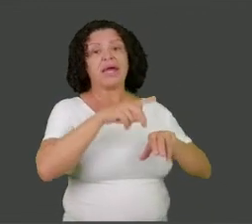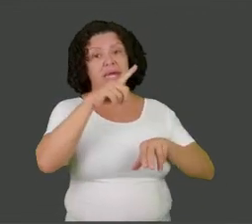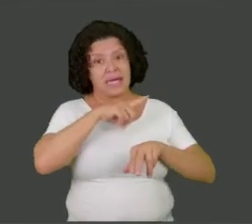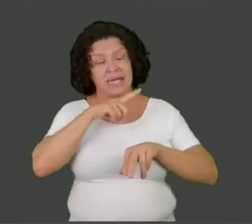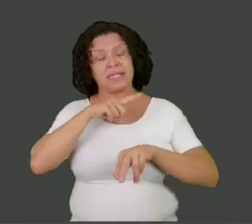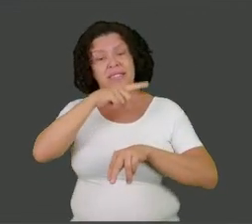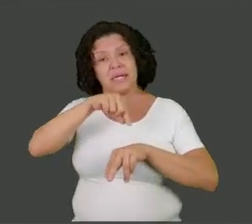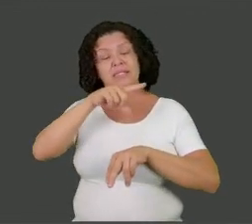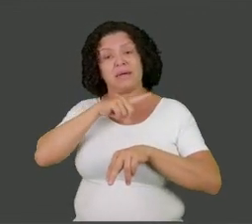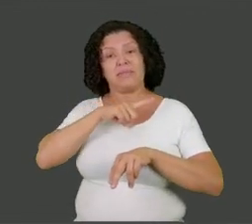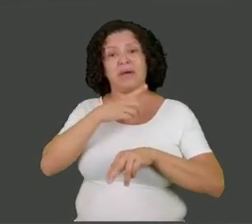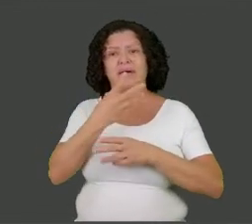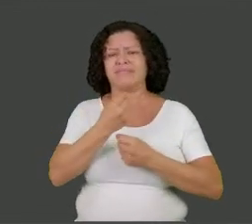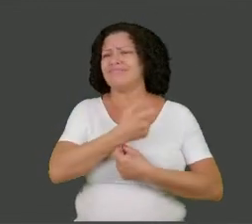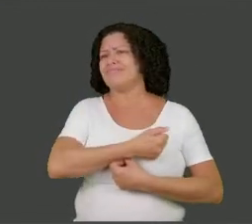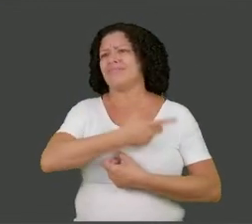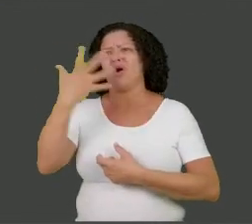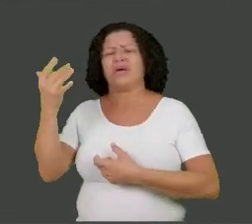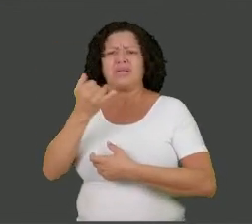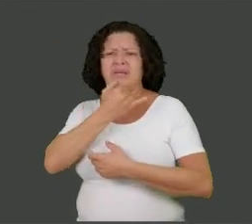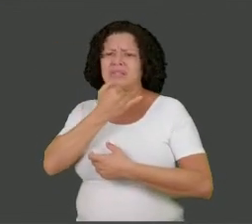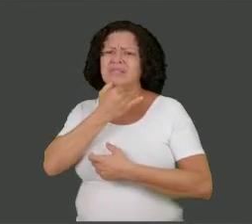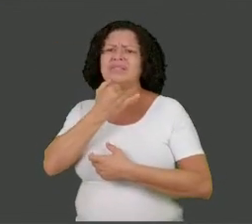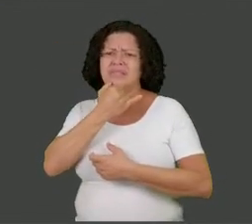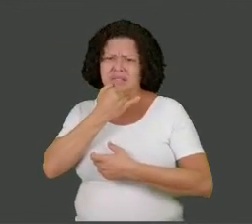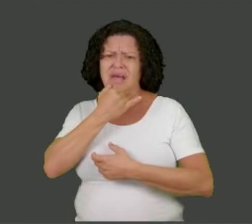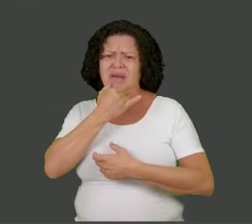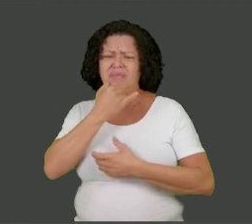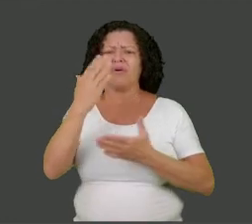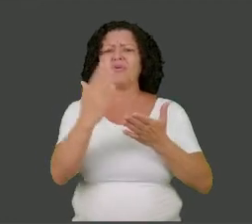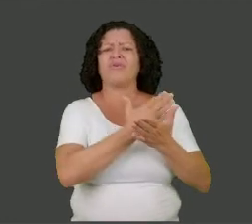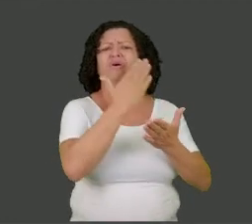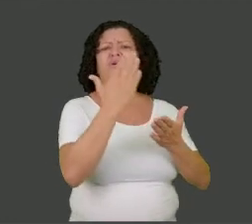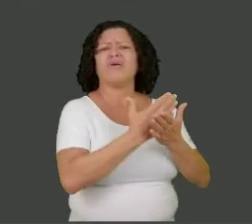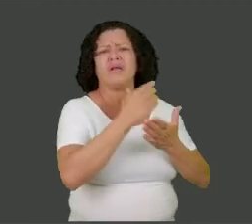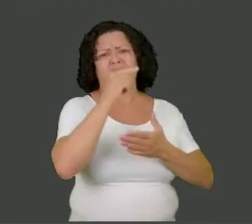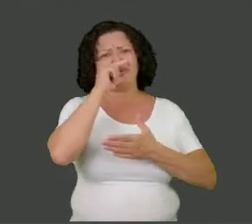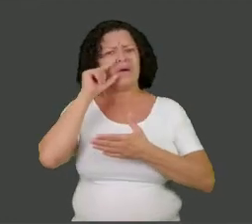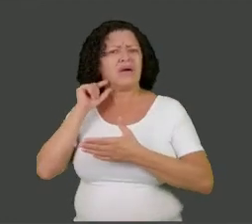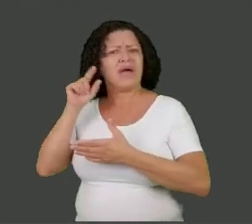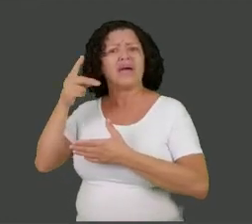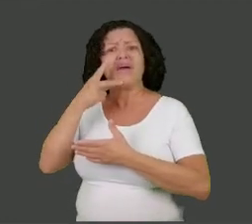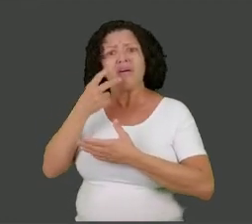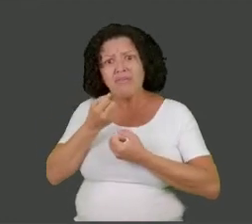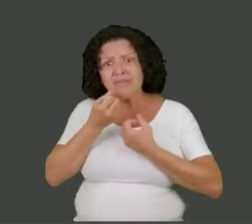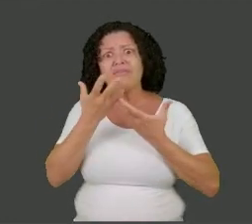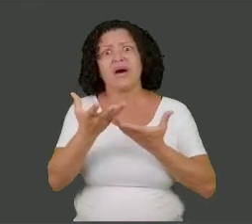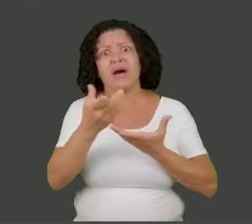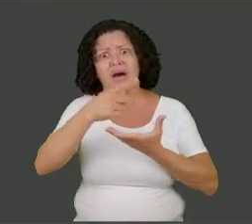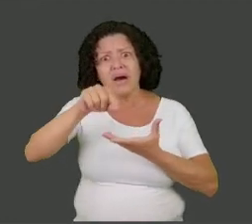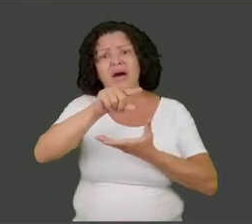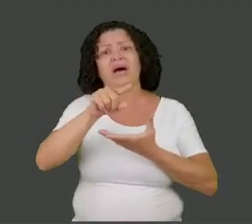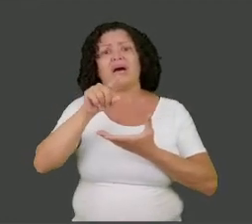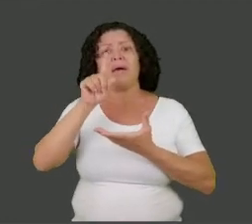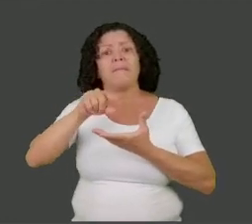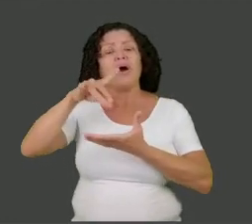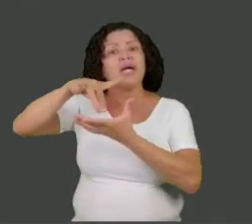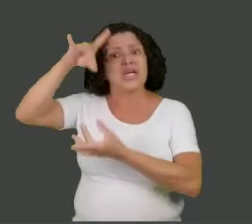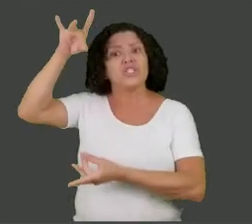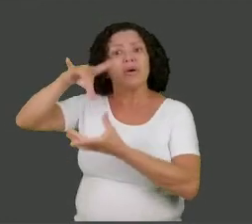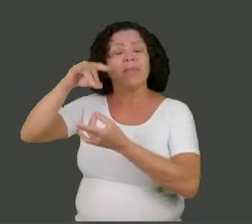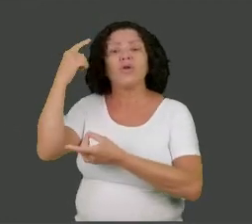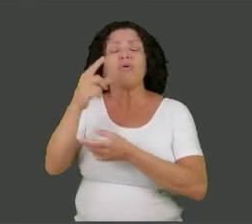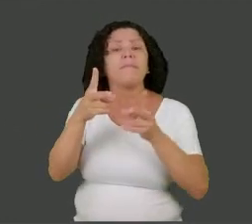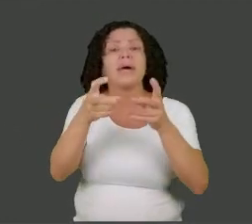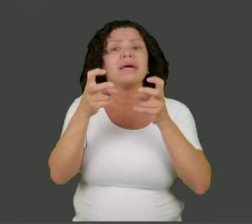a sua encarnação. Mas temos inúmeros outros exemplos, também nas obras de André Luiz, que contam